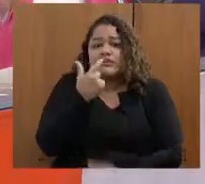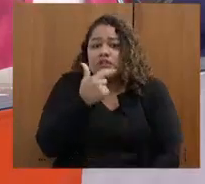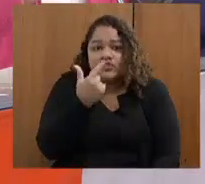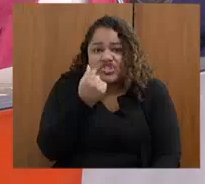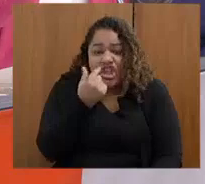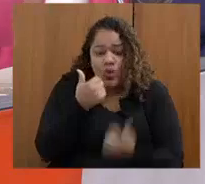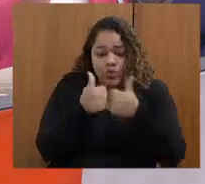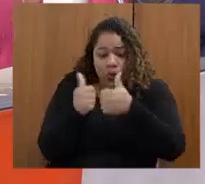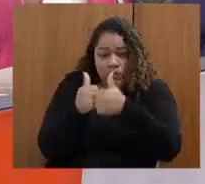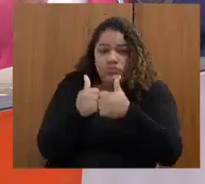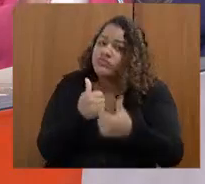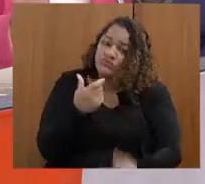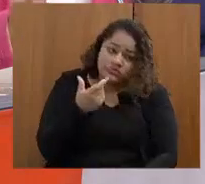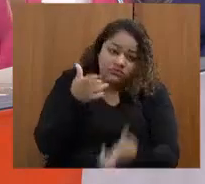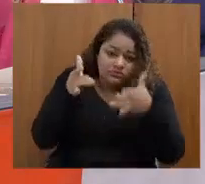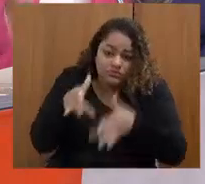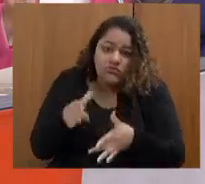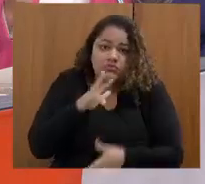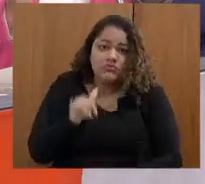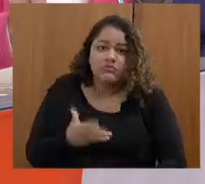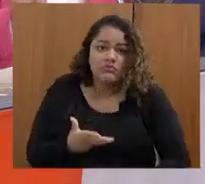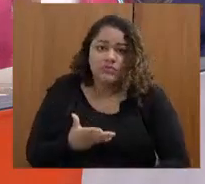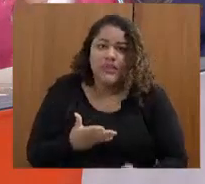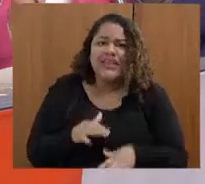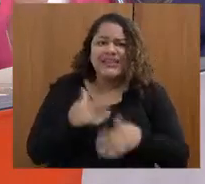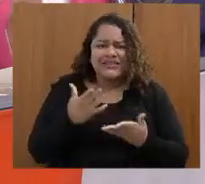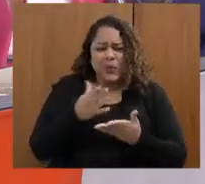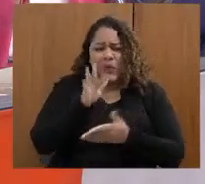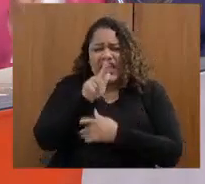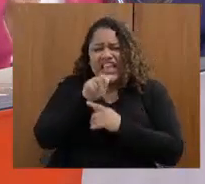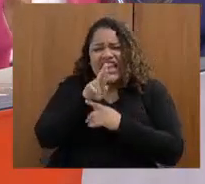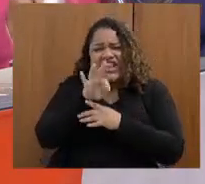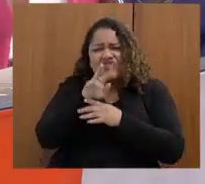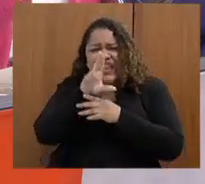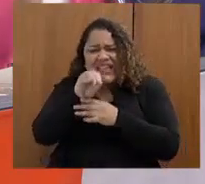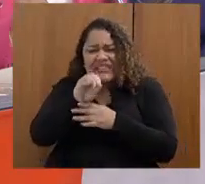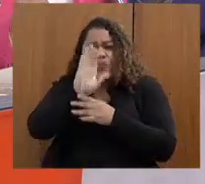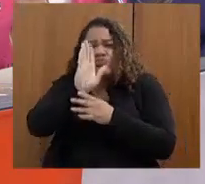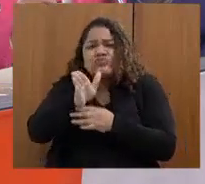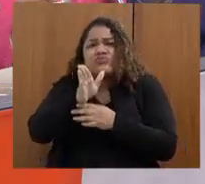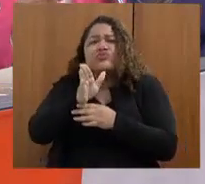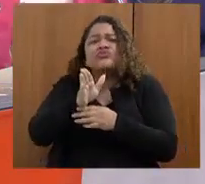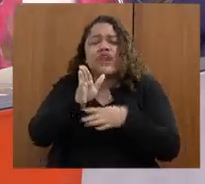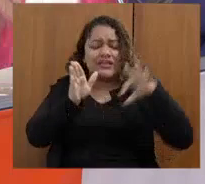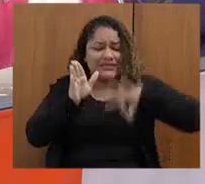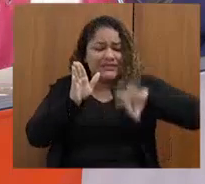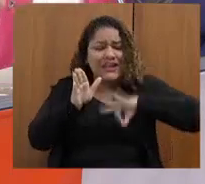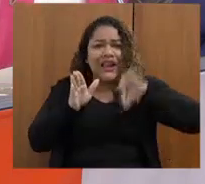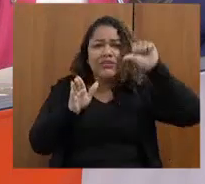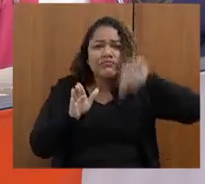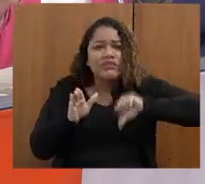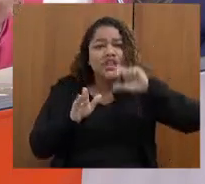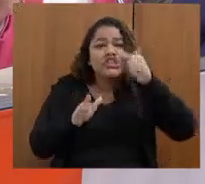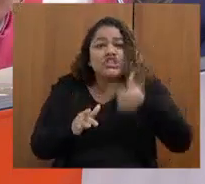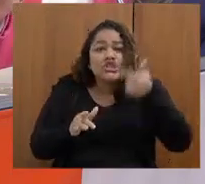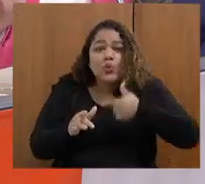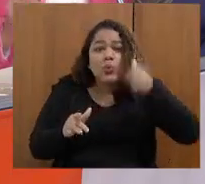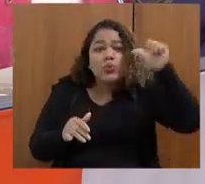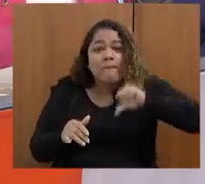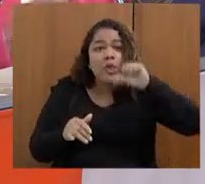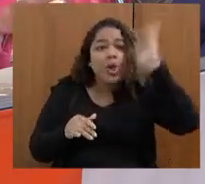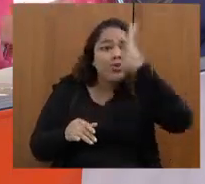parte da gratificação que já é tão baixa num salário já tão ruim segundo pior do país do professor